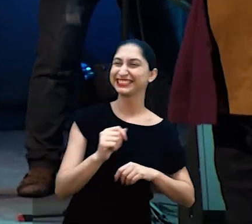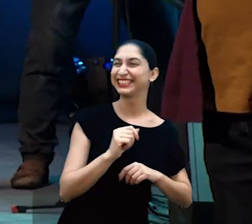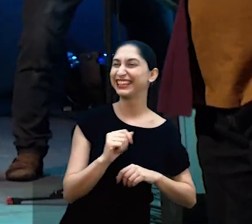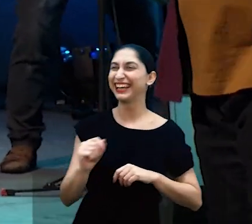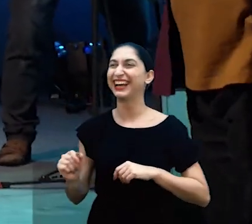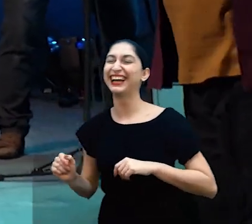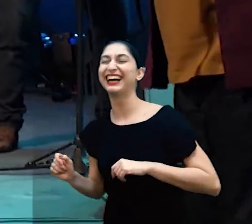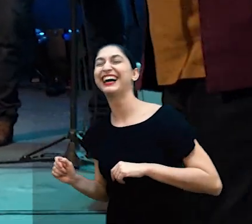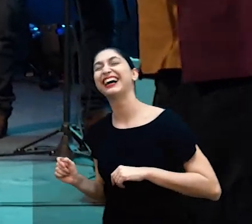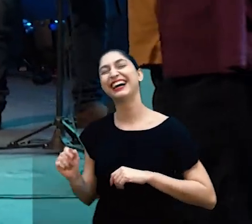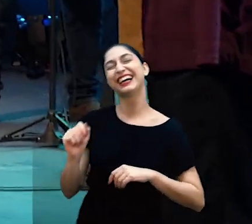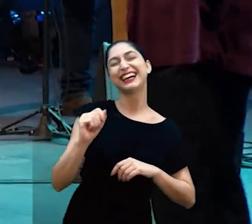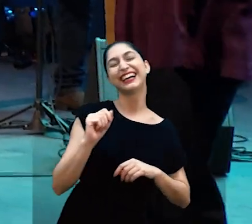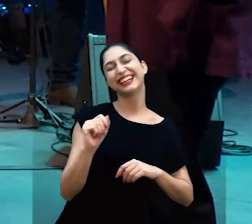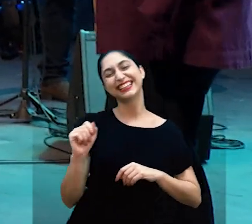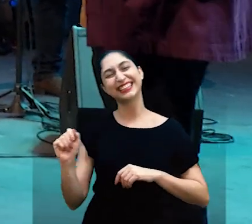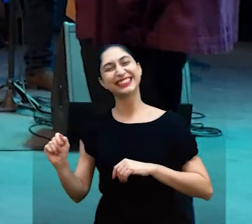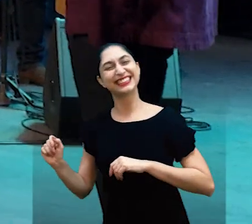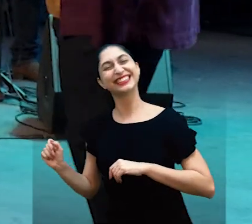beleza.